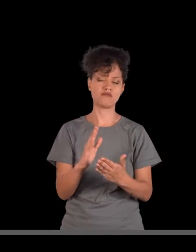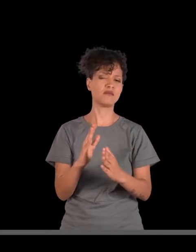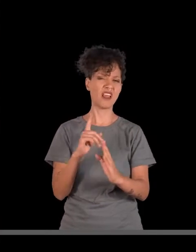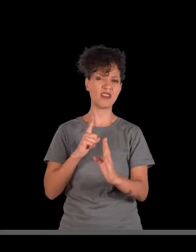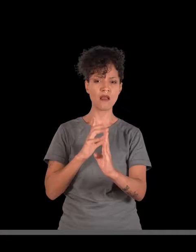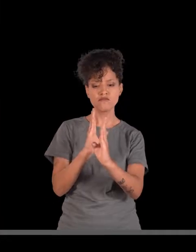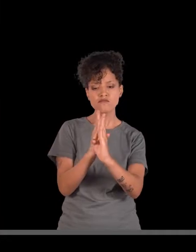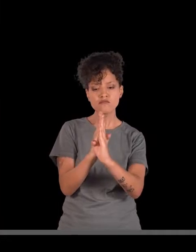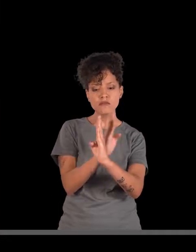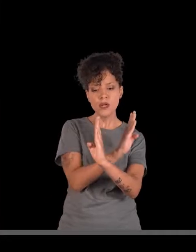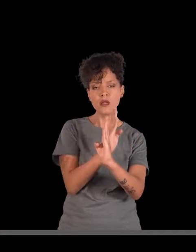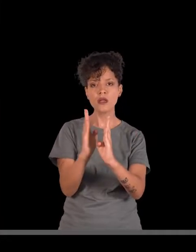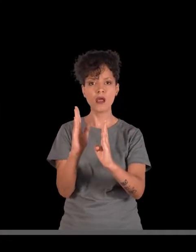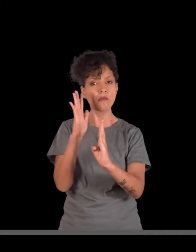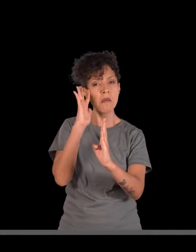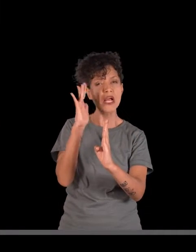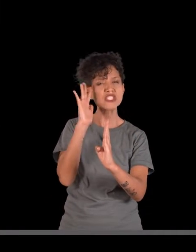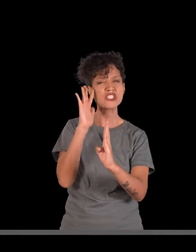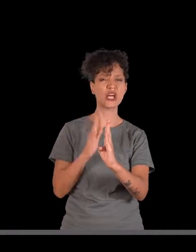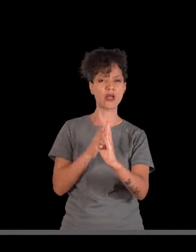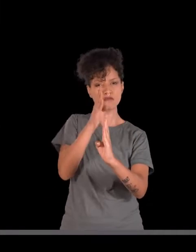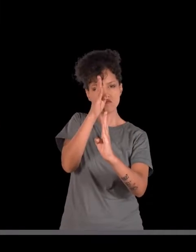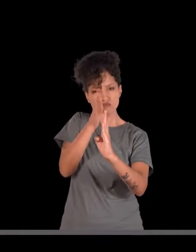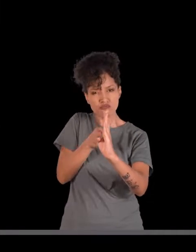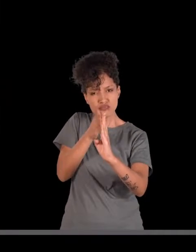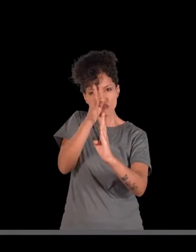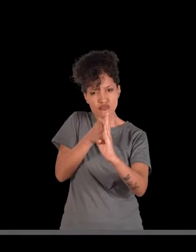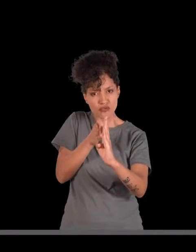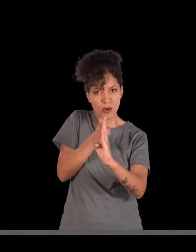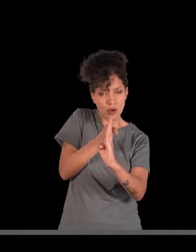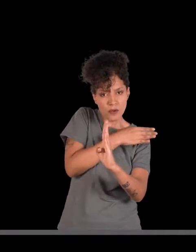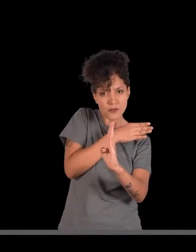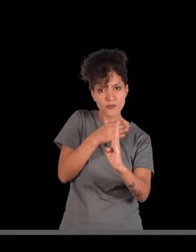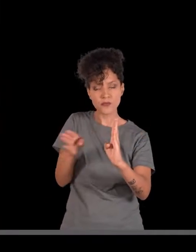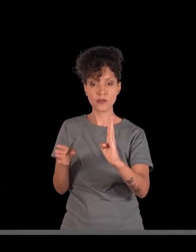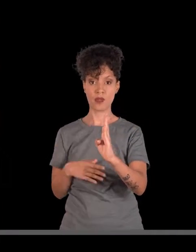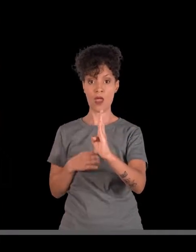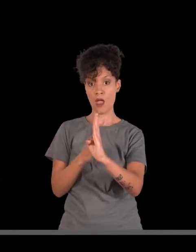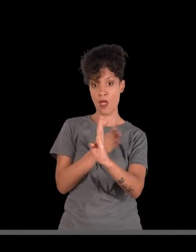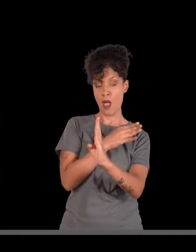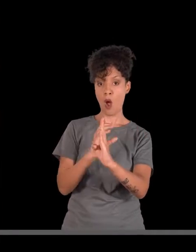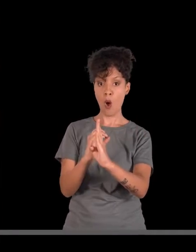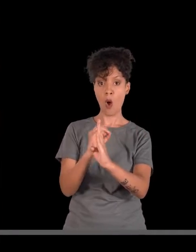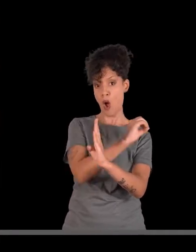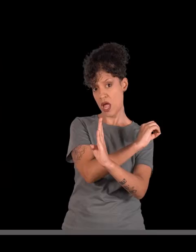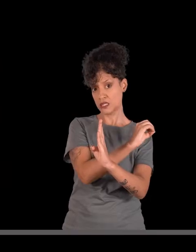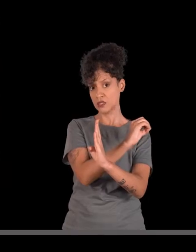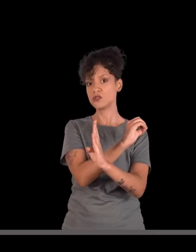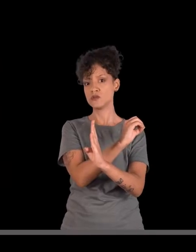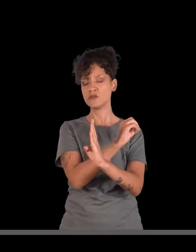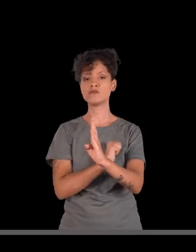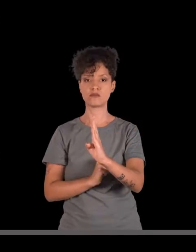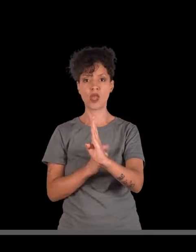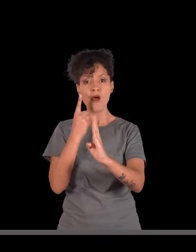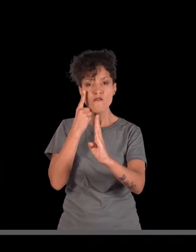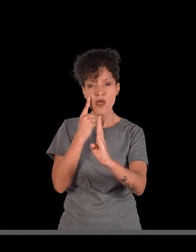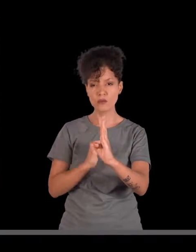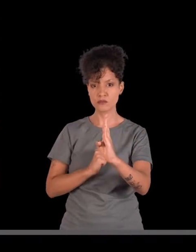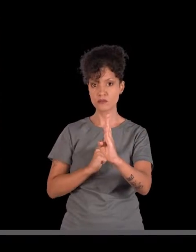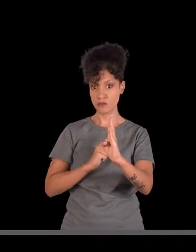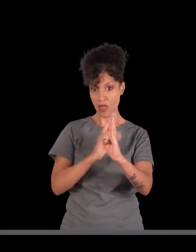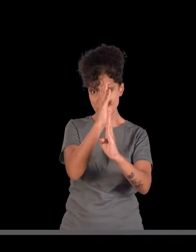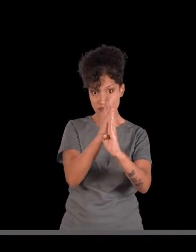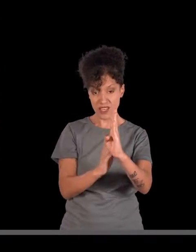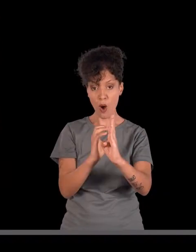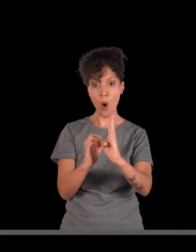linha imaginária, certo? Essa linha imaginária dividia o que estava para oeste, ou seja, estão